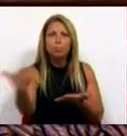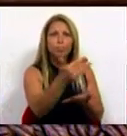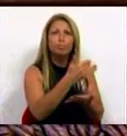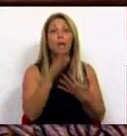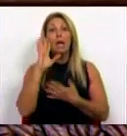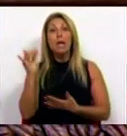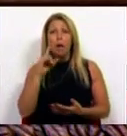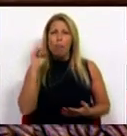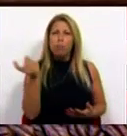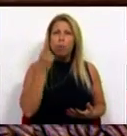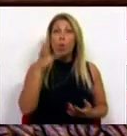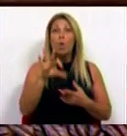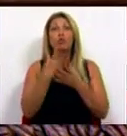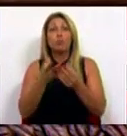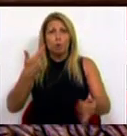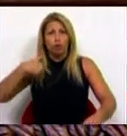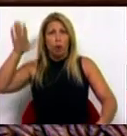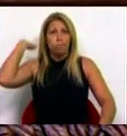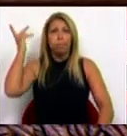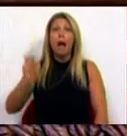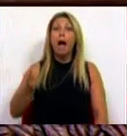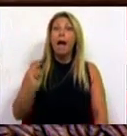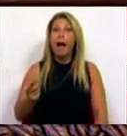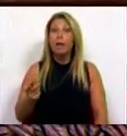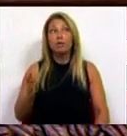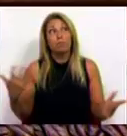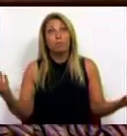soluções há muitos anos. Só que nós temos agido